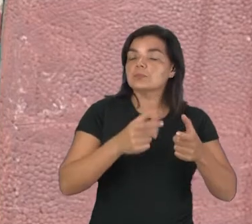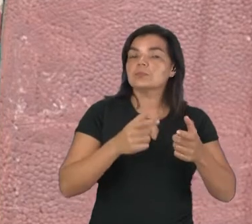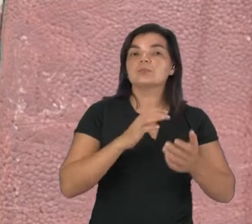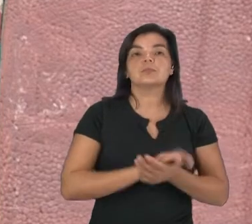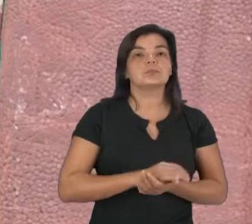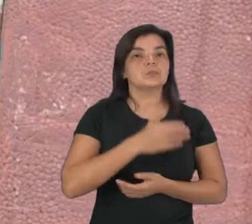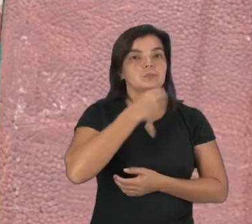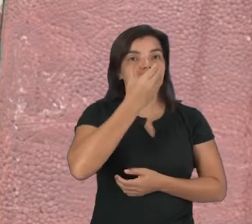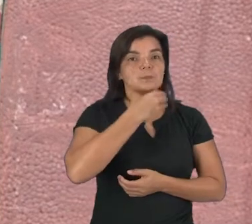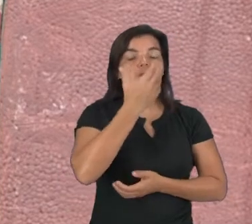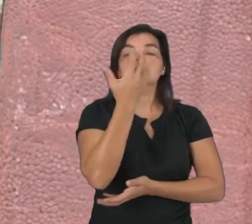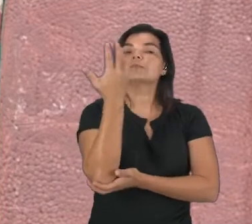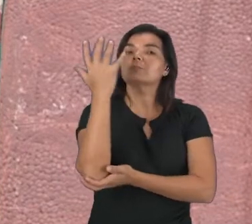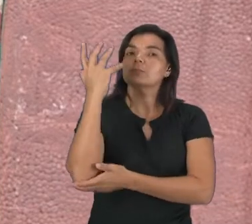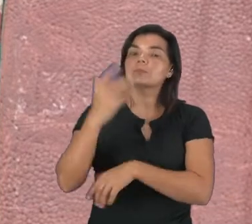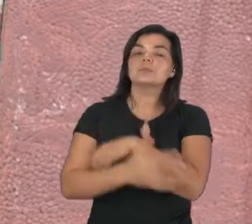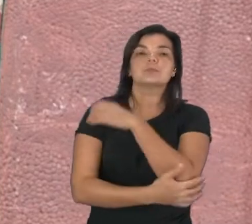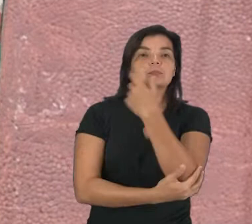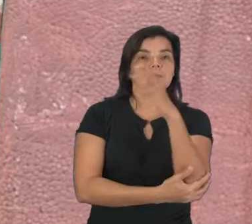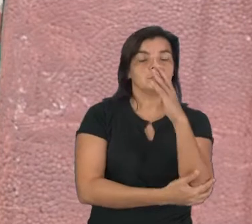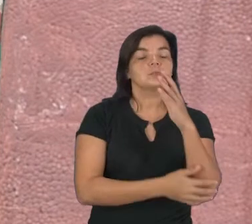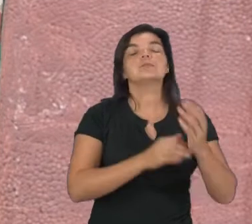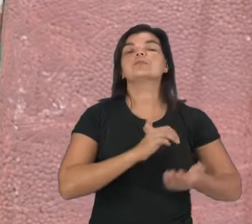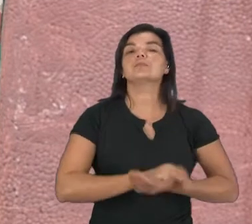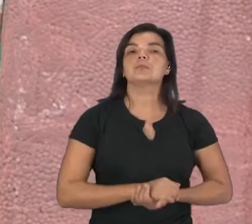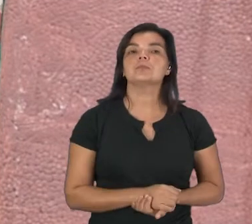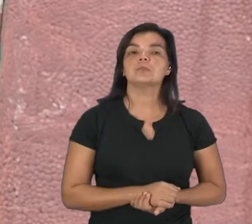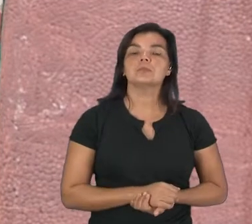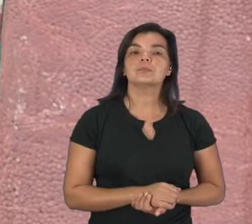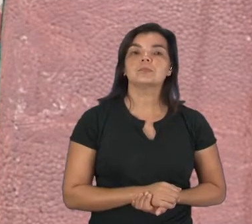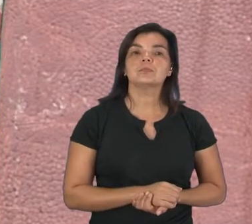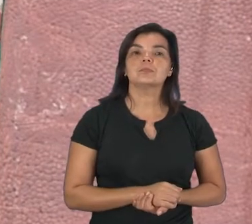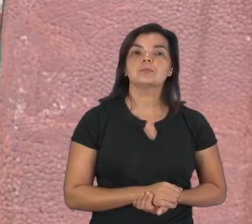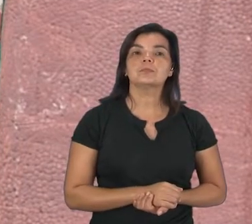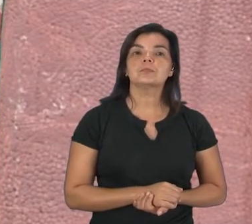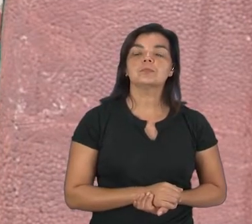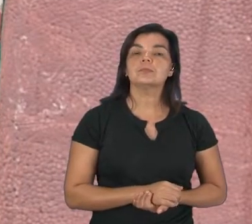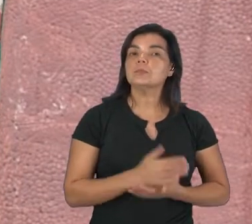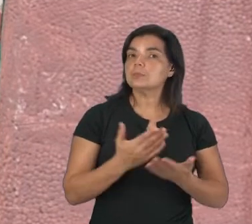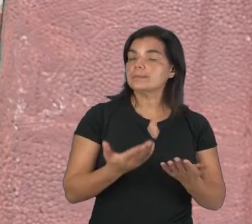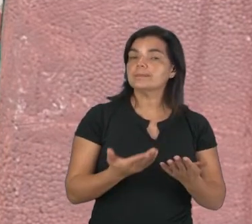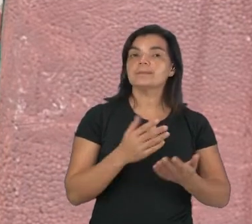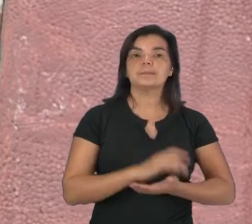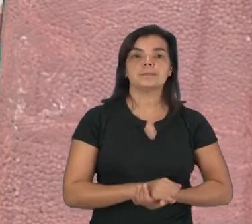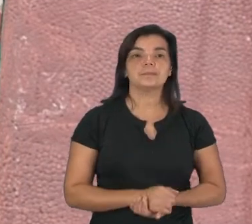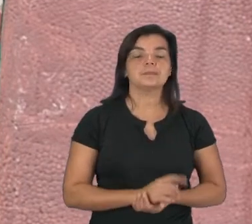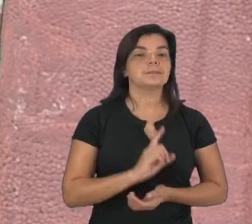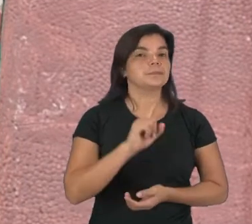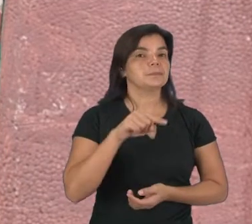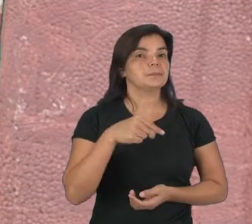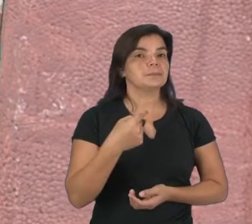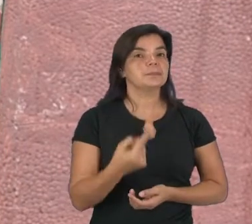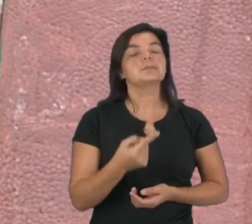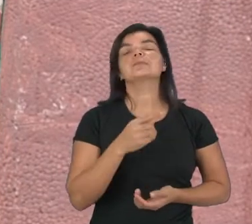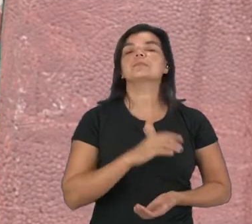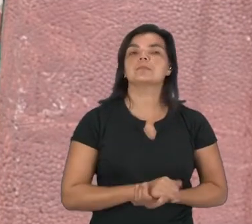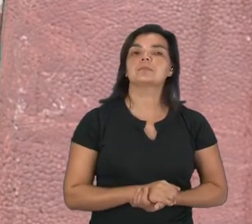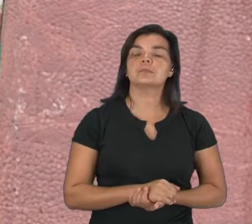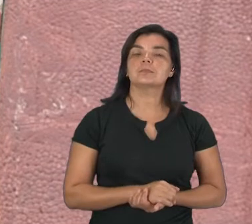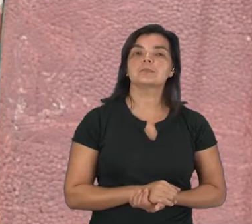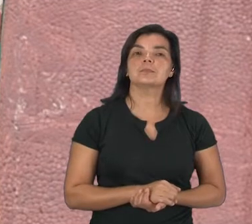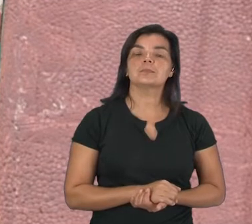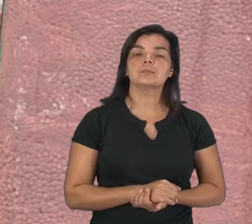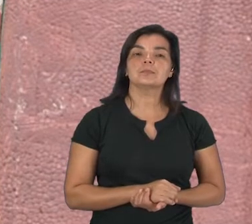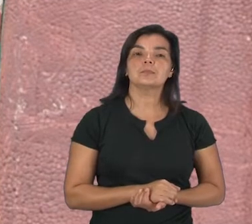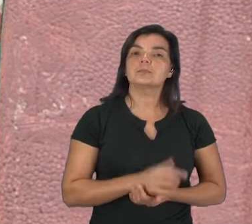as frutas, são as árvores frutíferas, as árvores que dão frutos. E aí, depois, ela ia